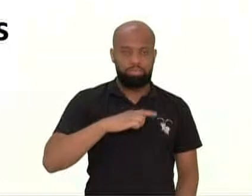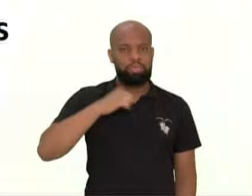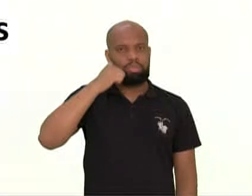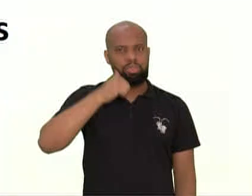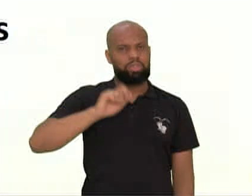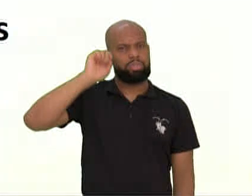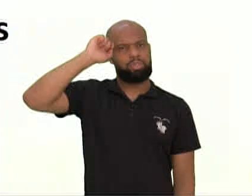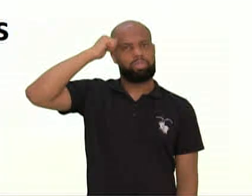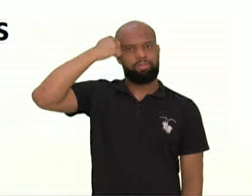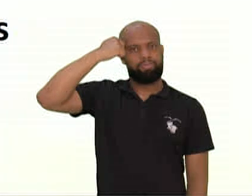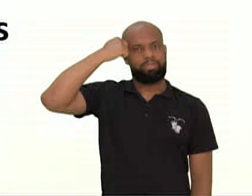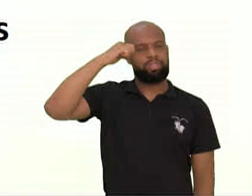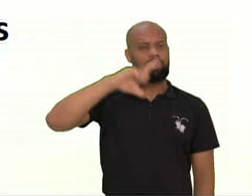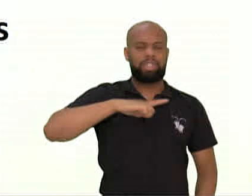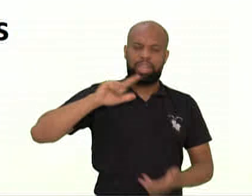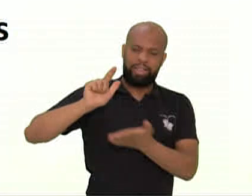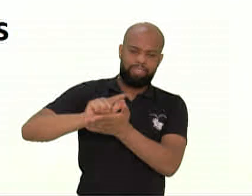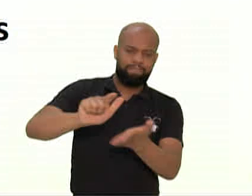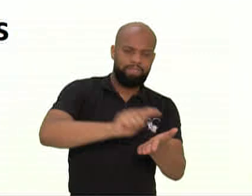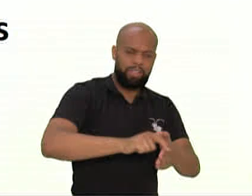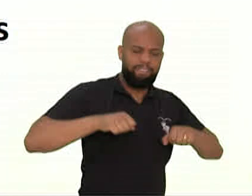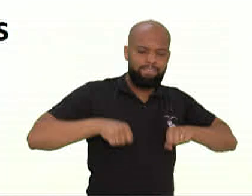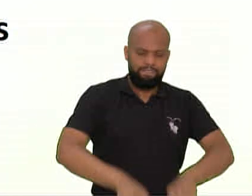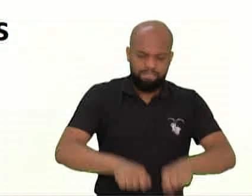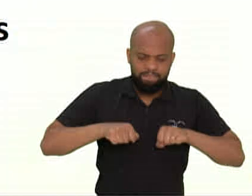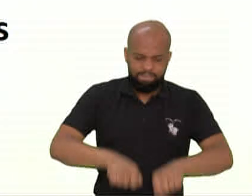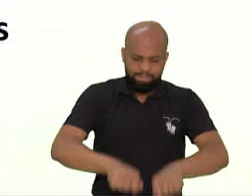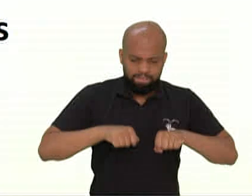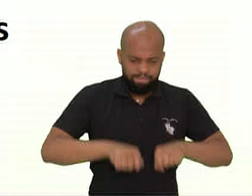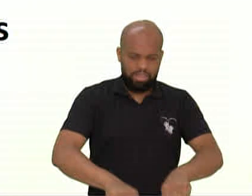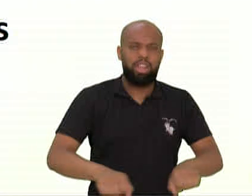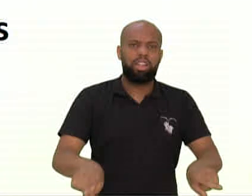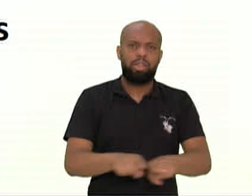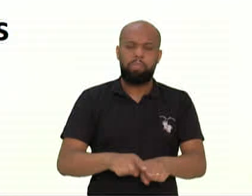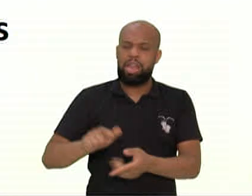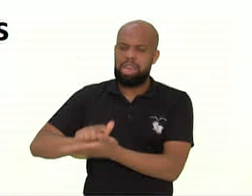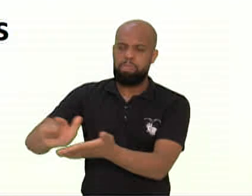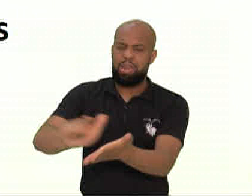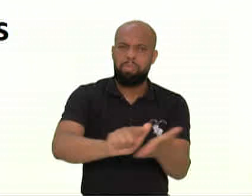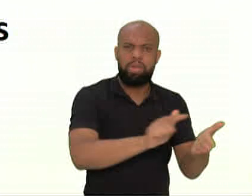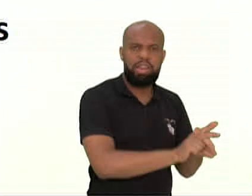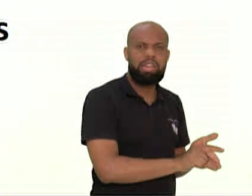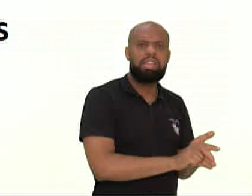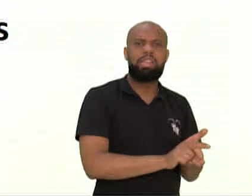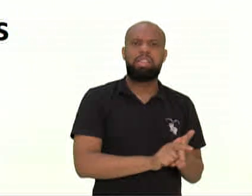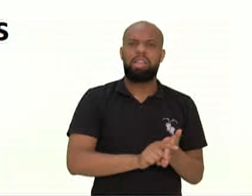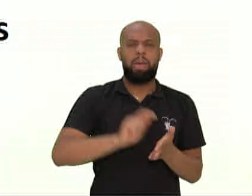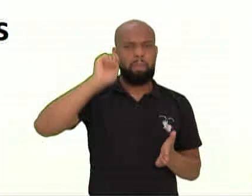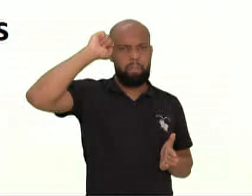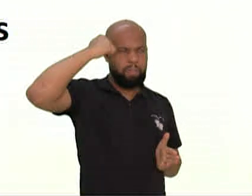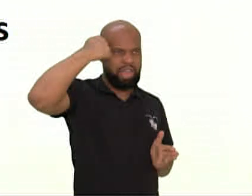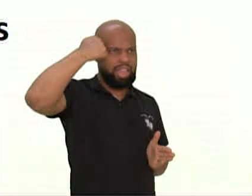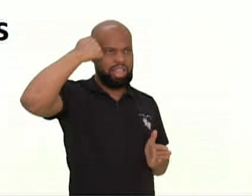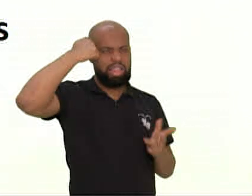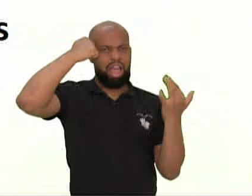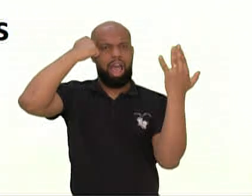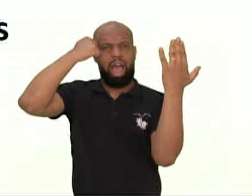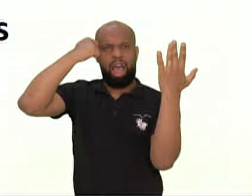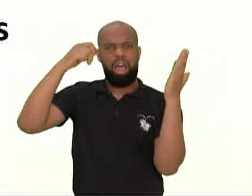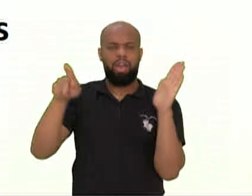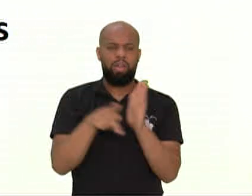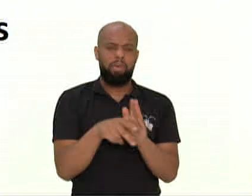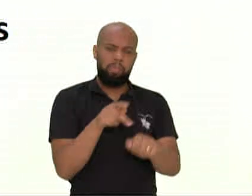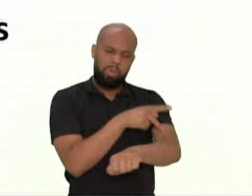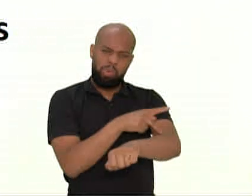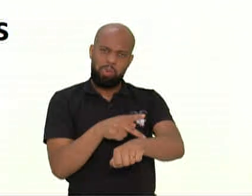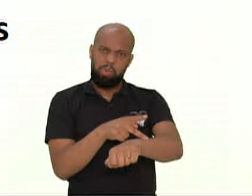é a mão de quem faz a limpeza, lavando a roupa encardida e esfregando o chão. Negra é a mão da